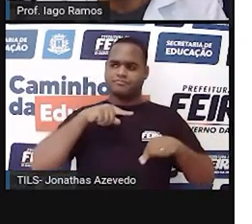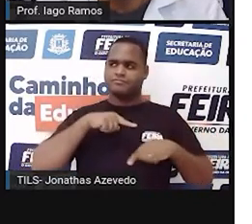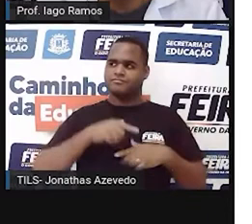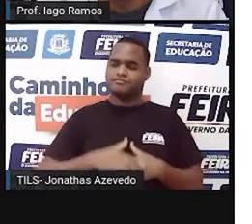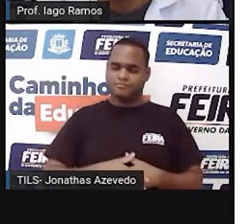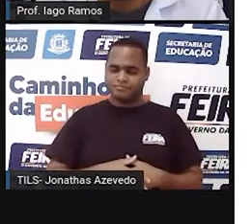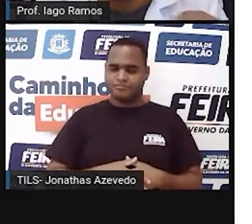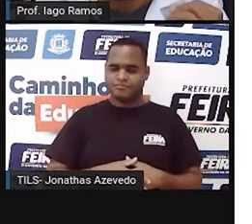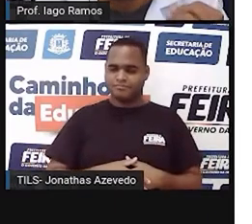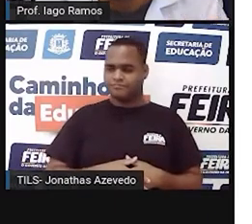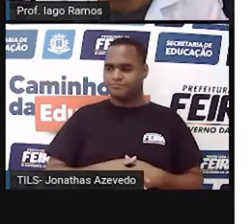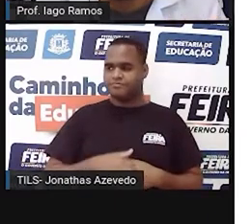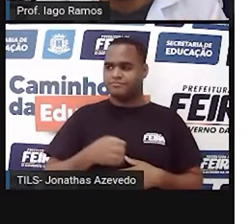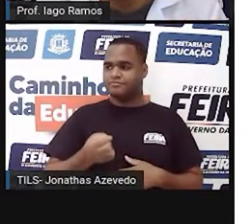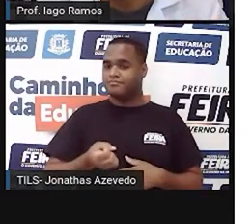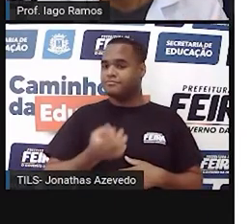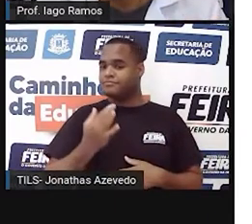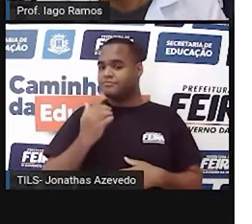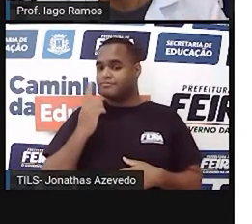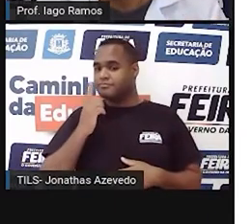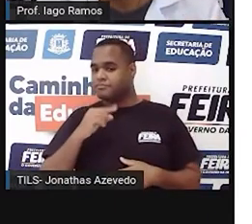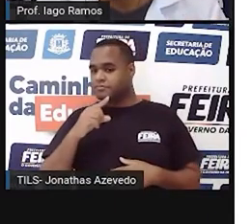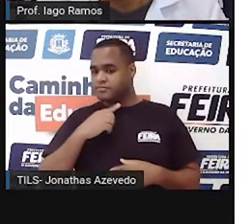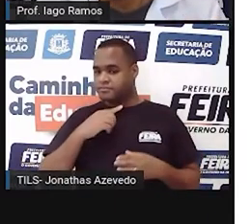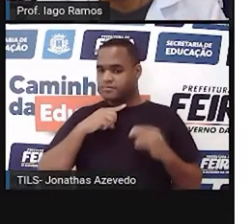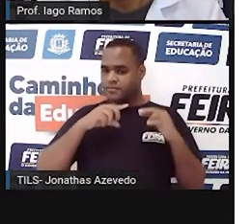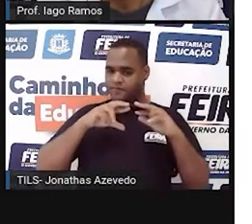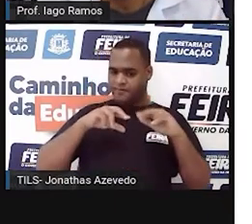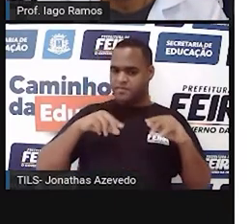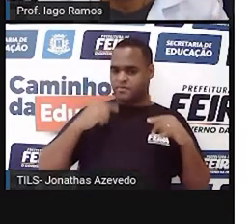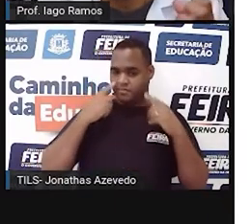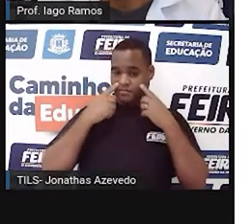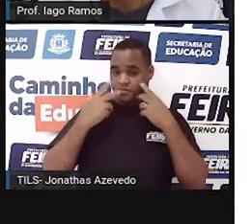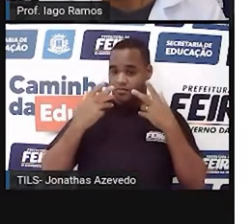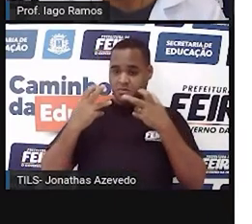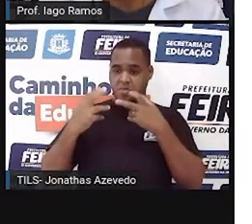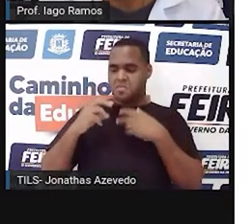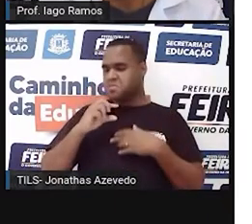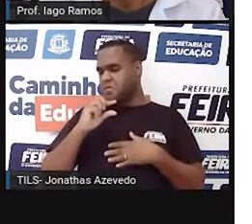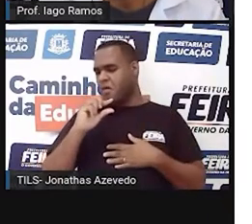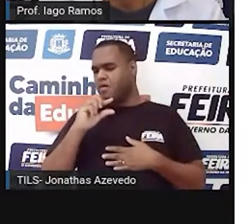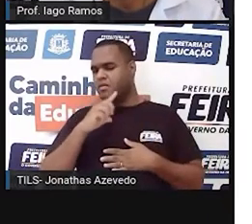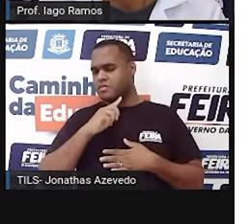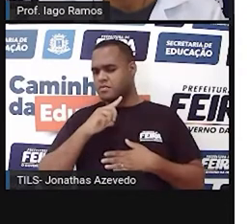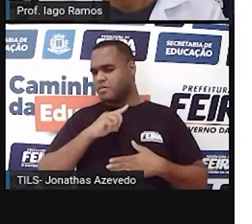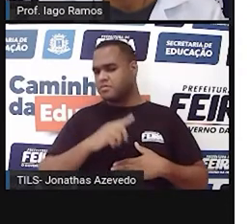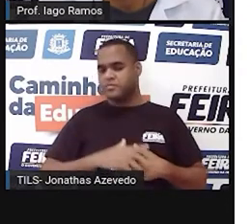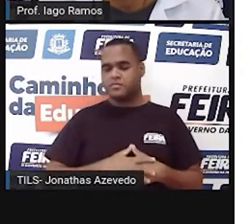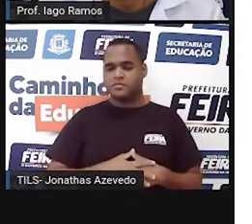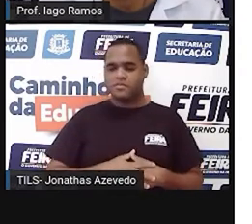E aí, foi muitas coisas que você percebeu? Foi poucas coisas?